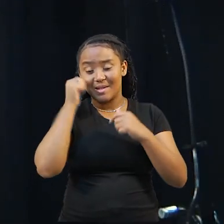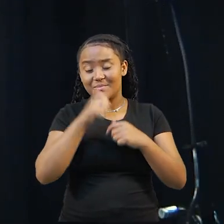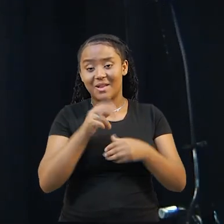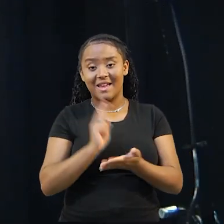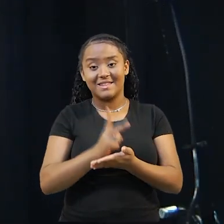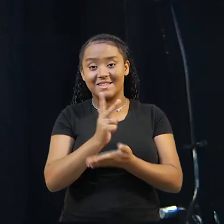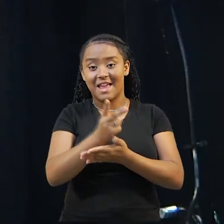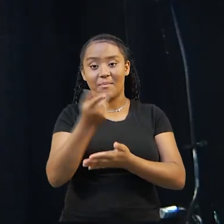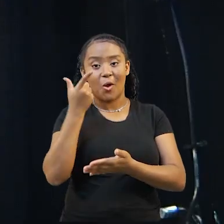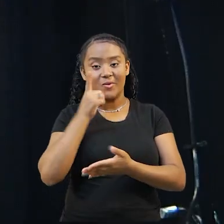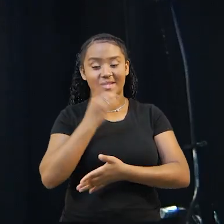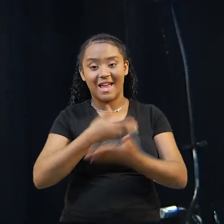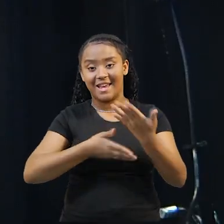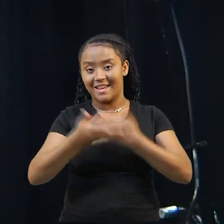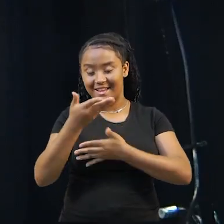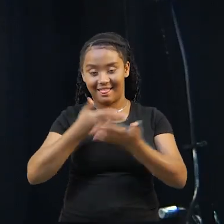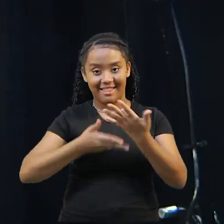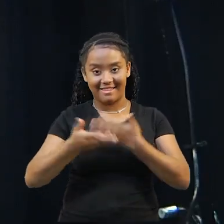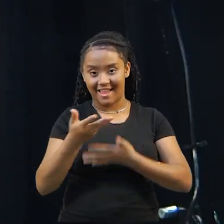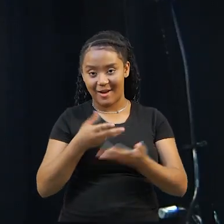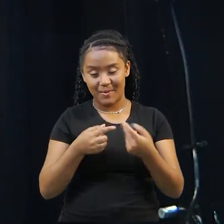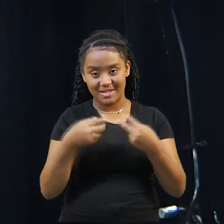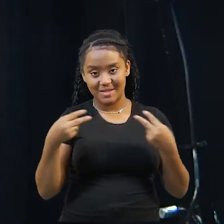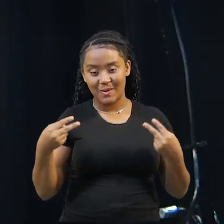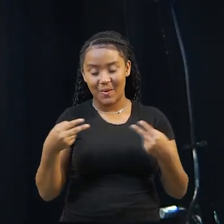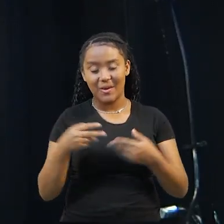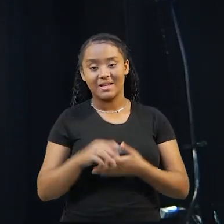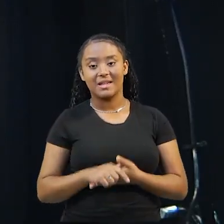conciliam tudo, vida pessoal, profissional,